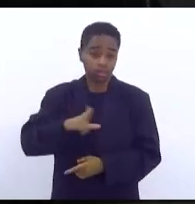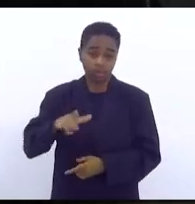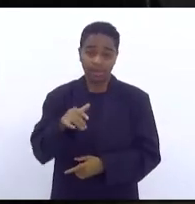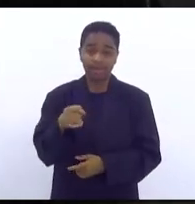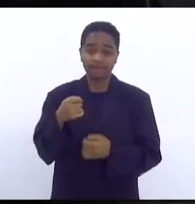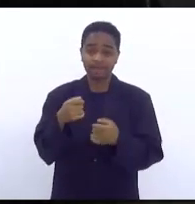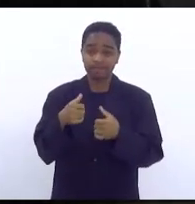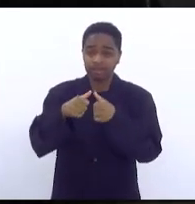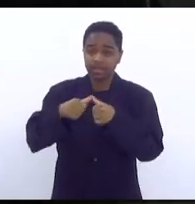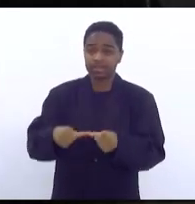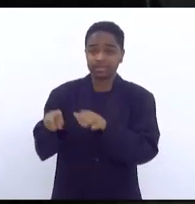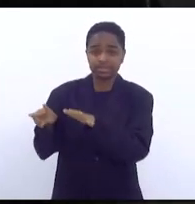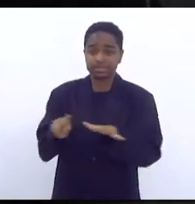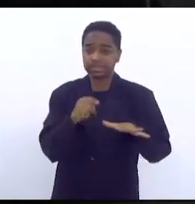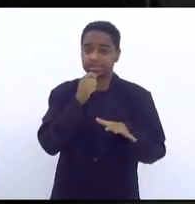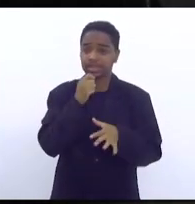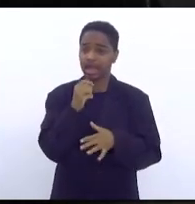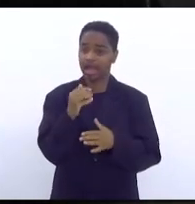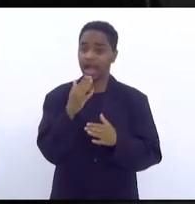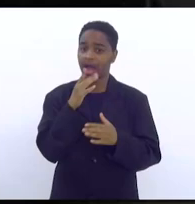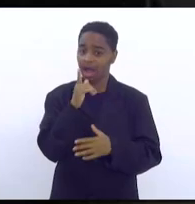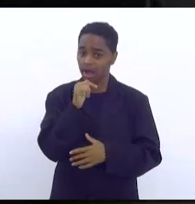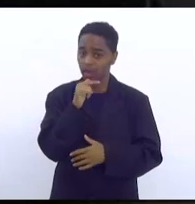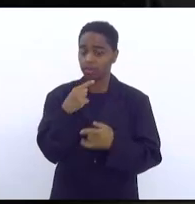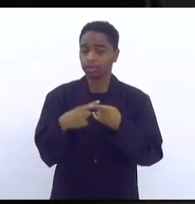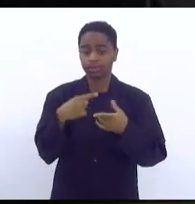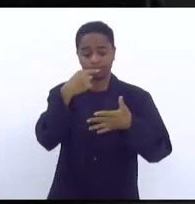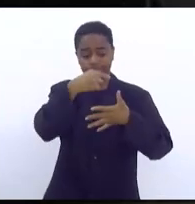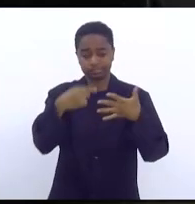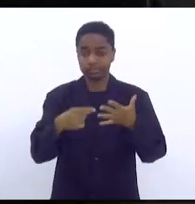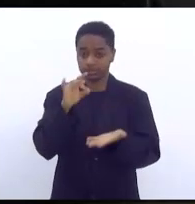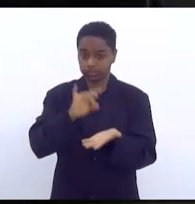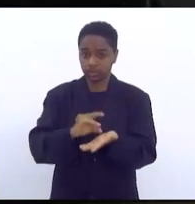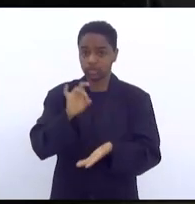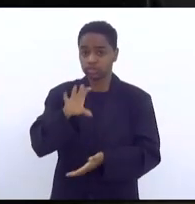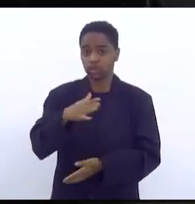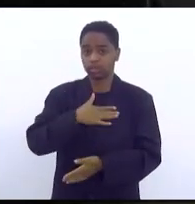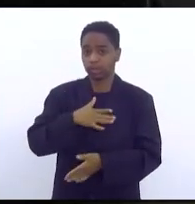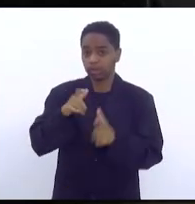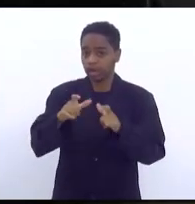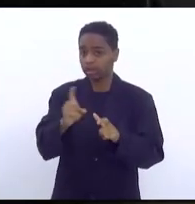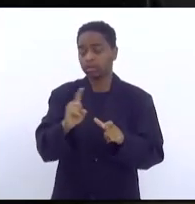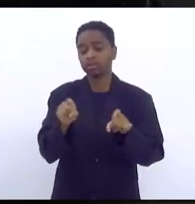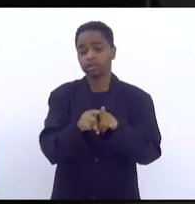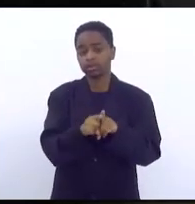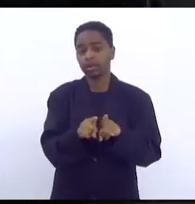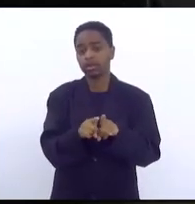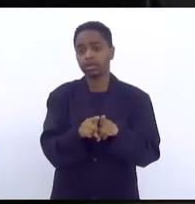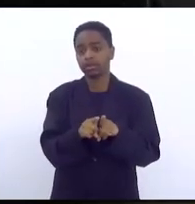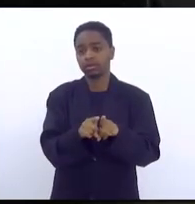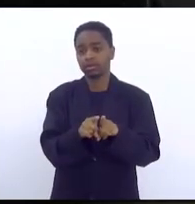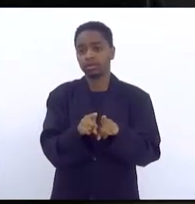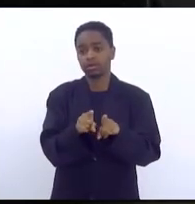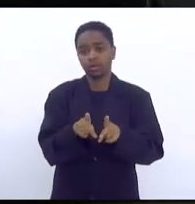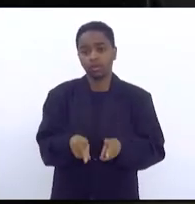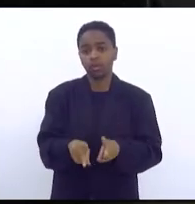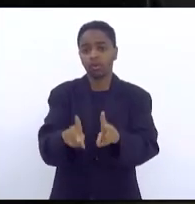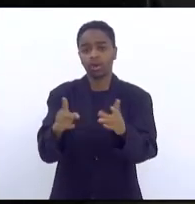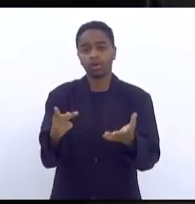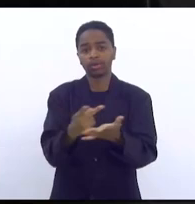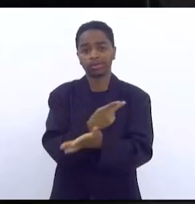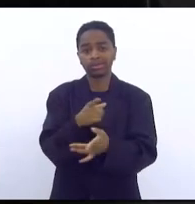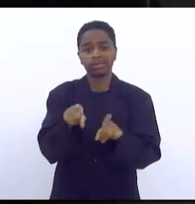territórios todas essas situações são reais e não é somente Rio das Pedras mas permanecem e ser e permanecem e são